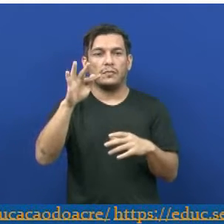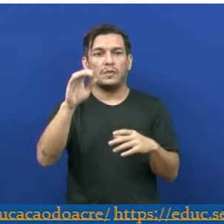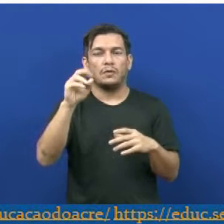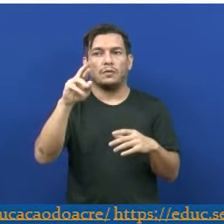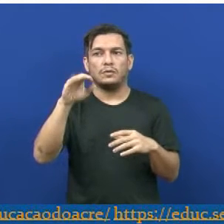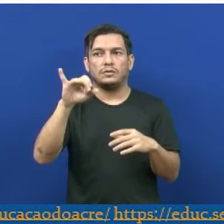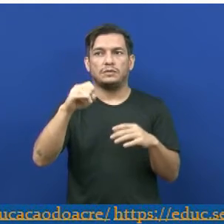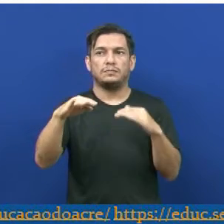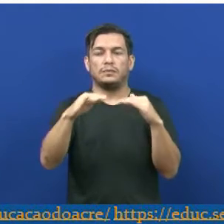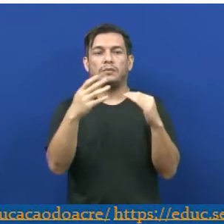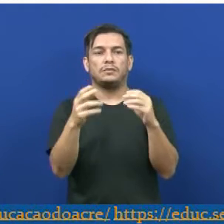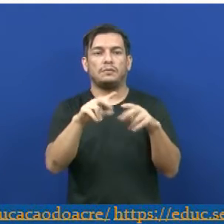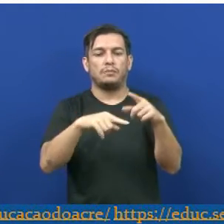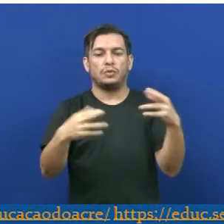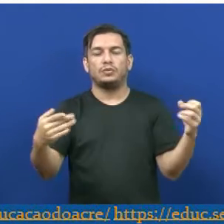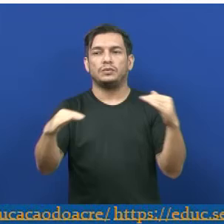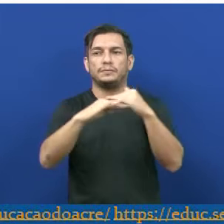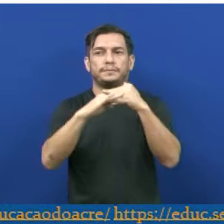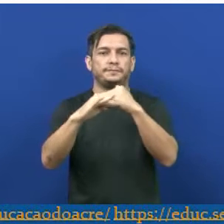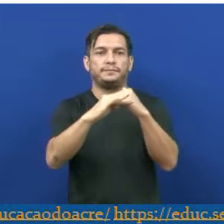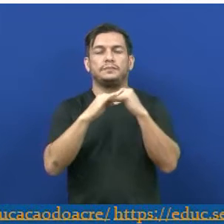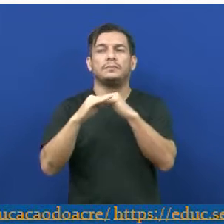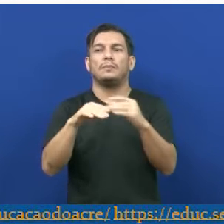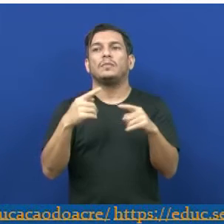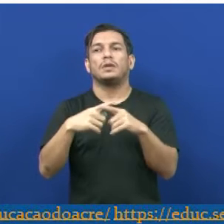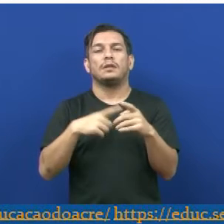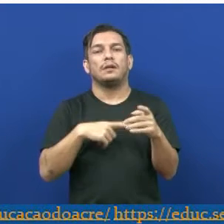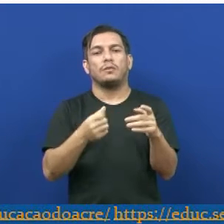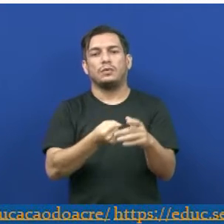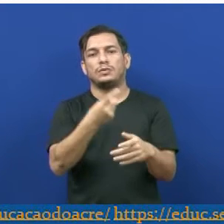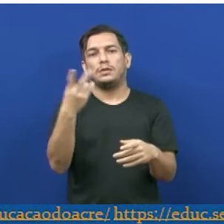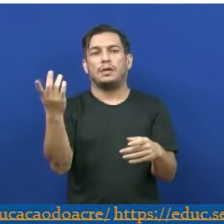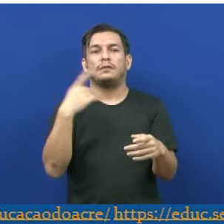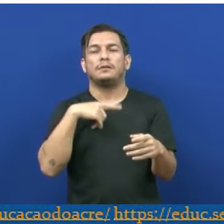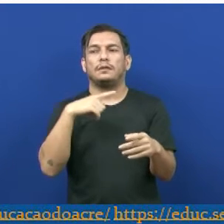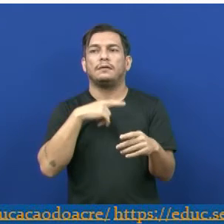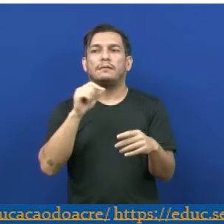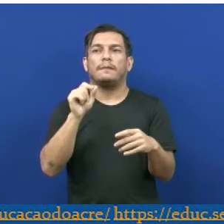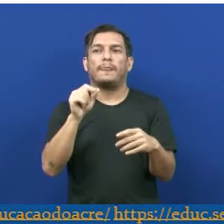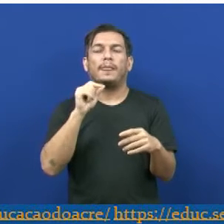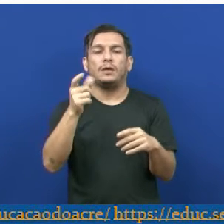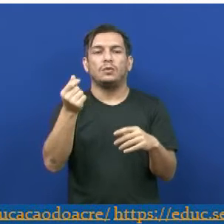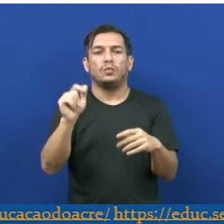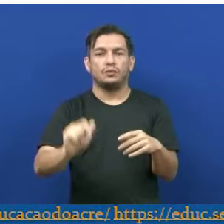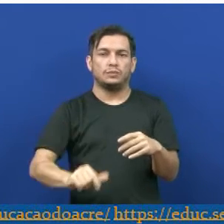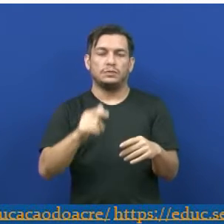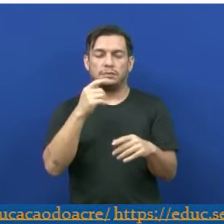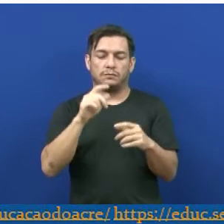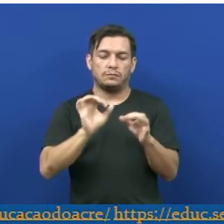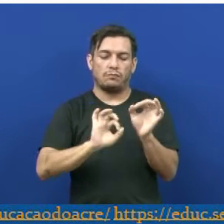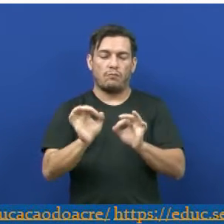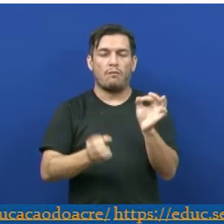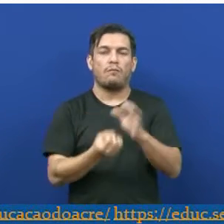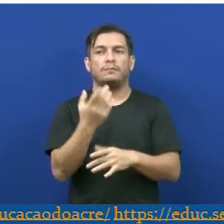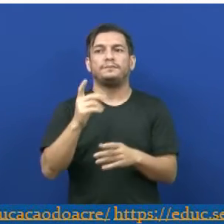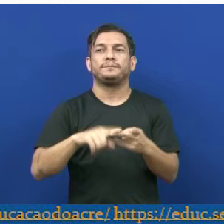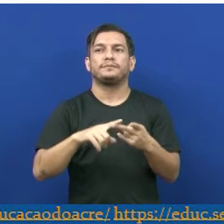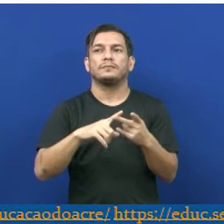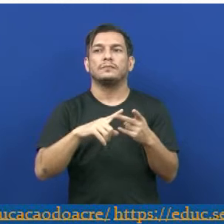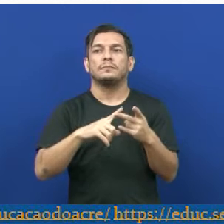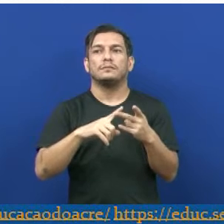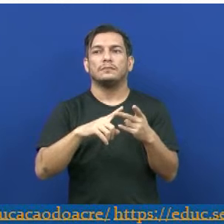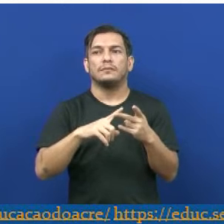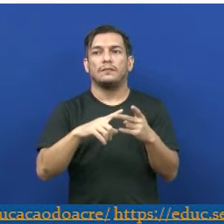dos produtos padronizados, porque você produz em grande quantidade e você teria baixo custo na produção desse material. Produção em